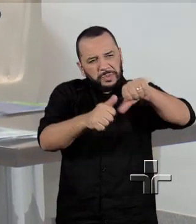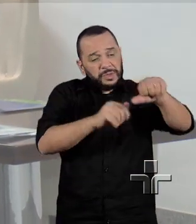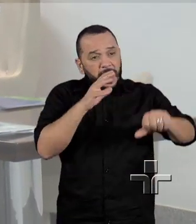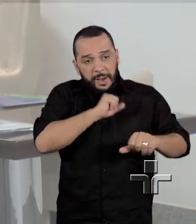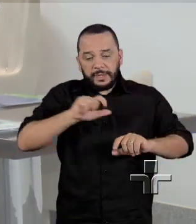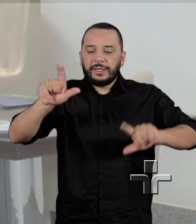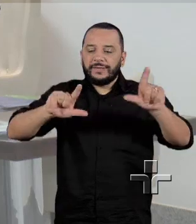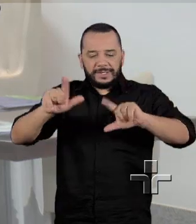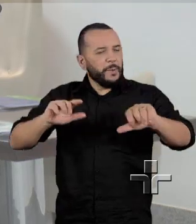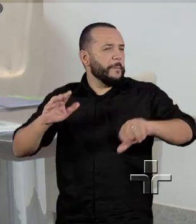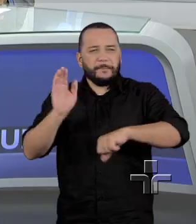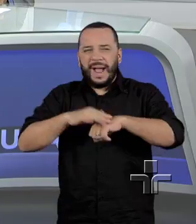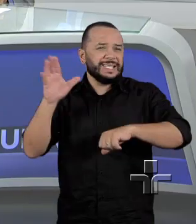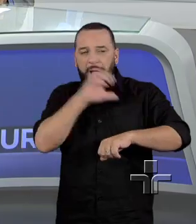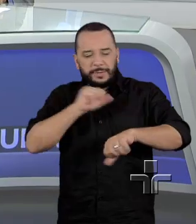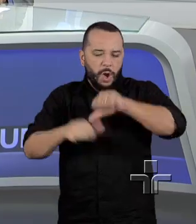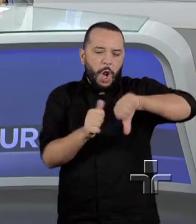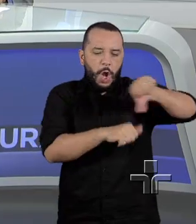muda mais ainda.